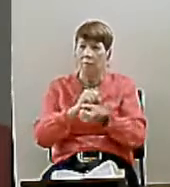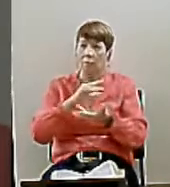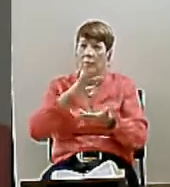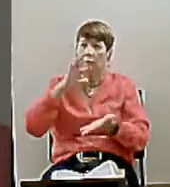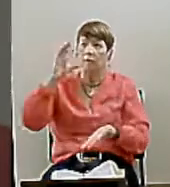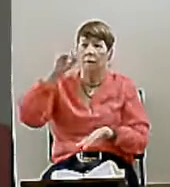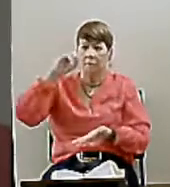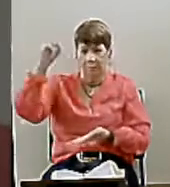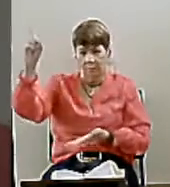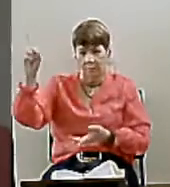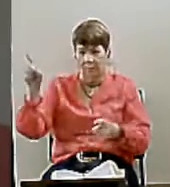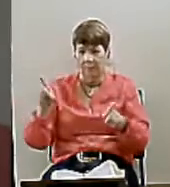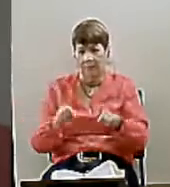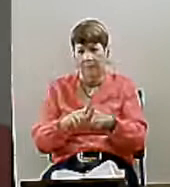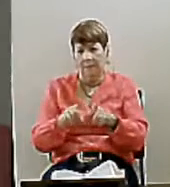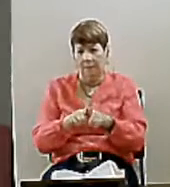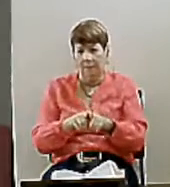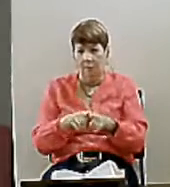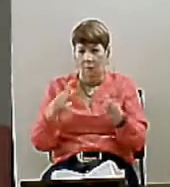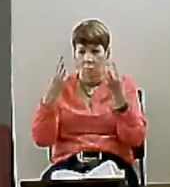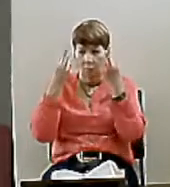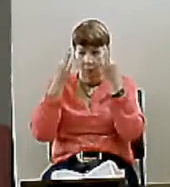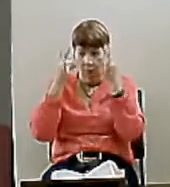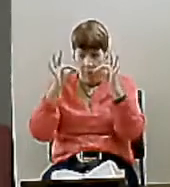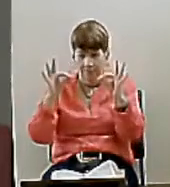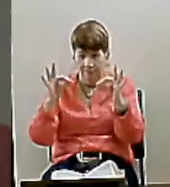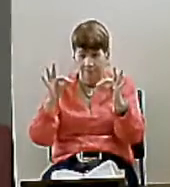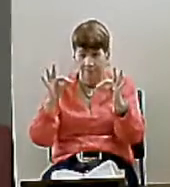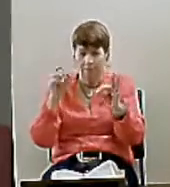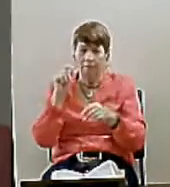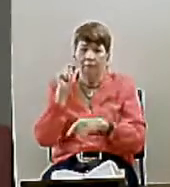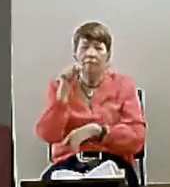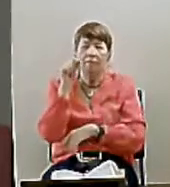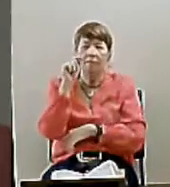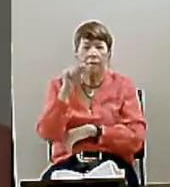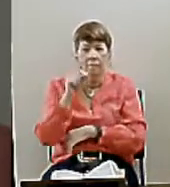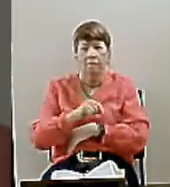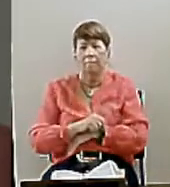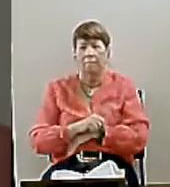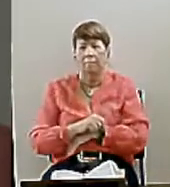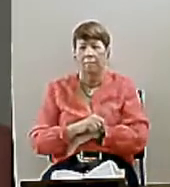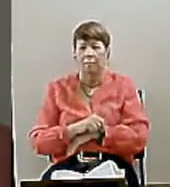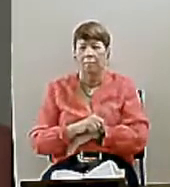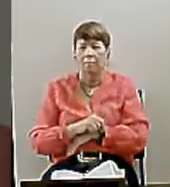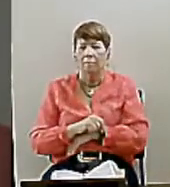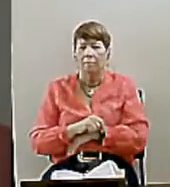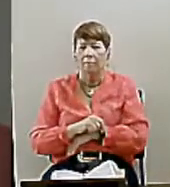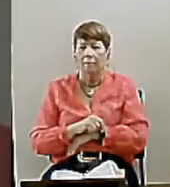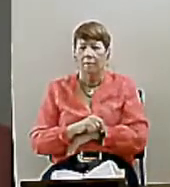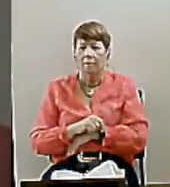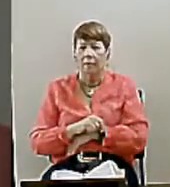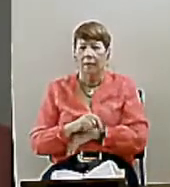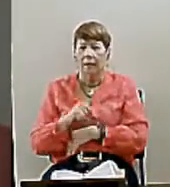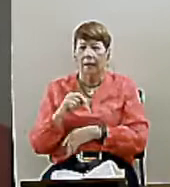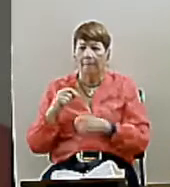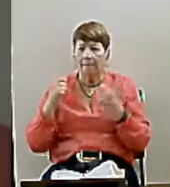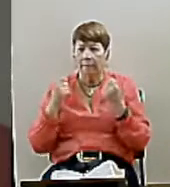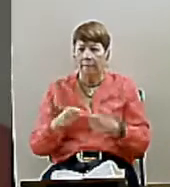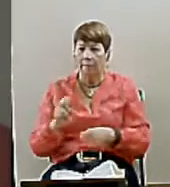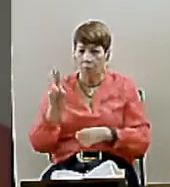Deus mas também nós precisamos prestar atenção no que Qual o material nós estamos utilizando